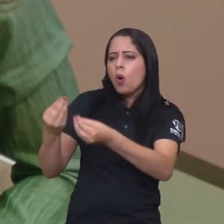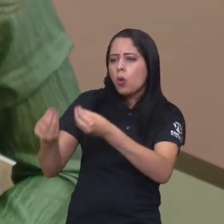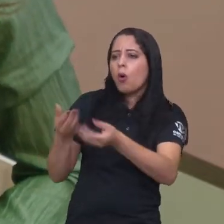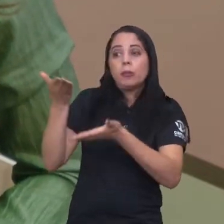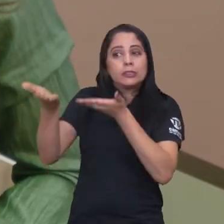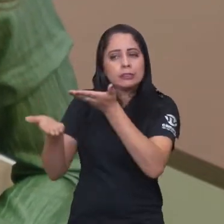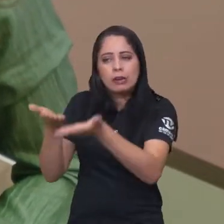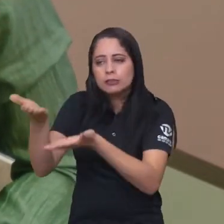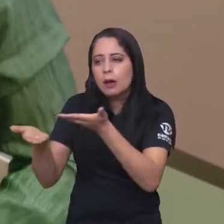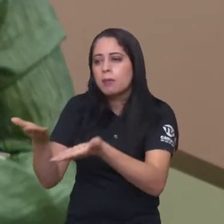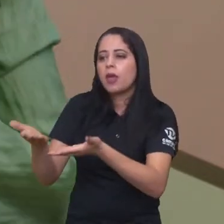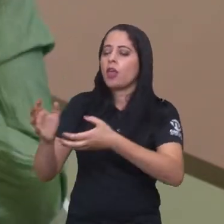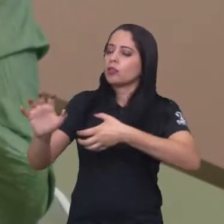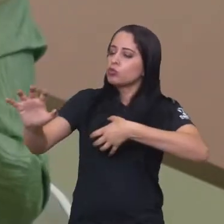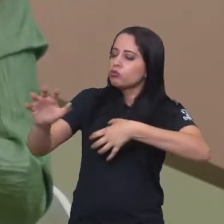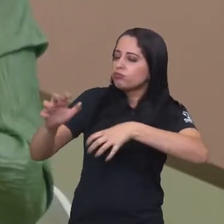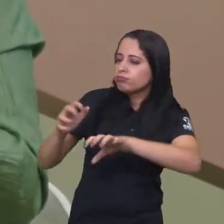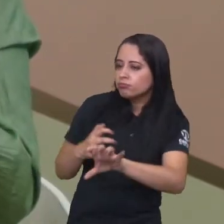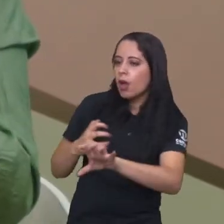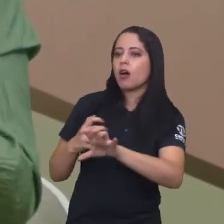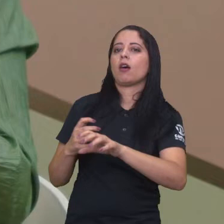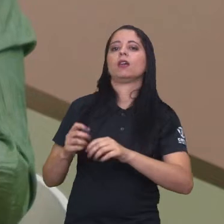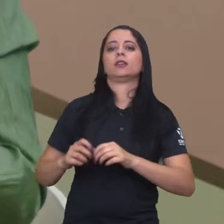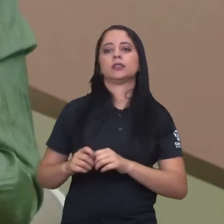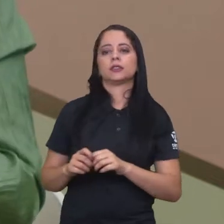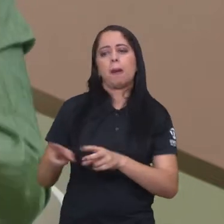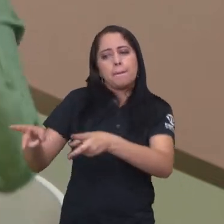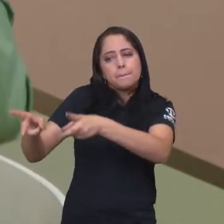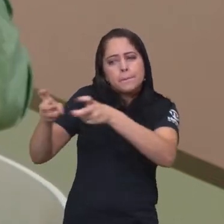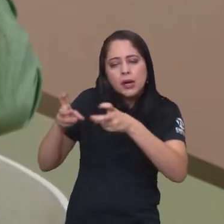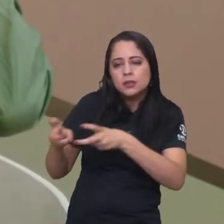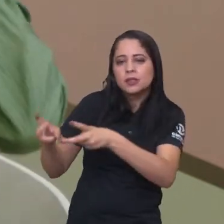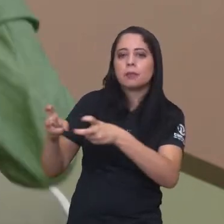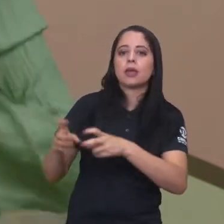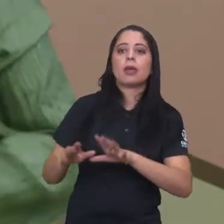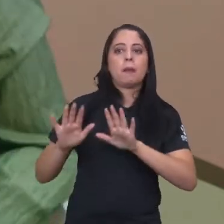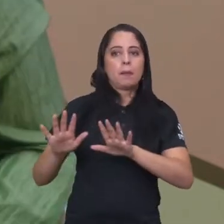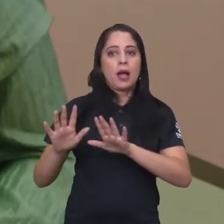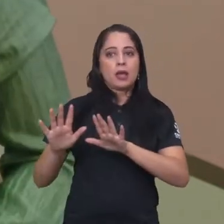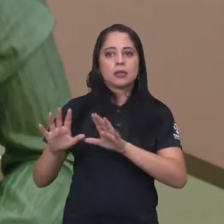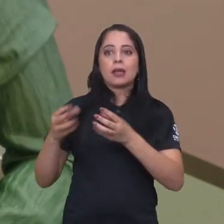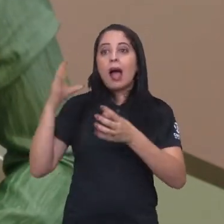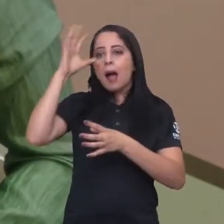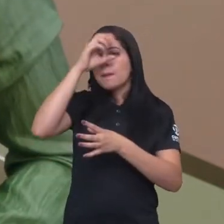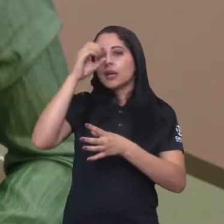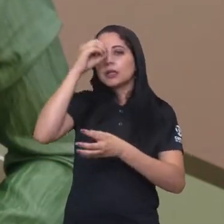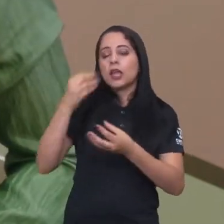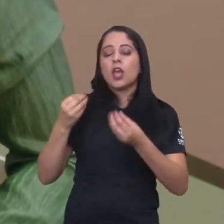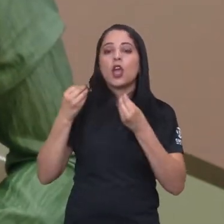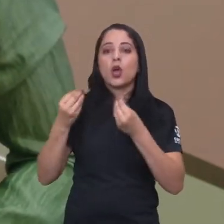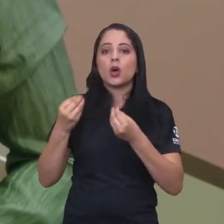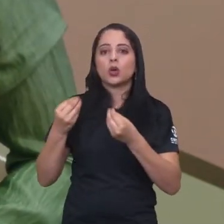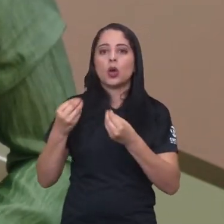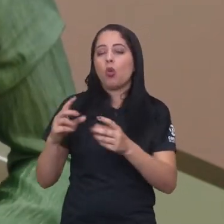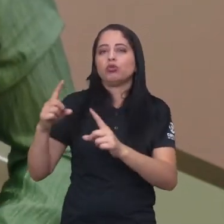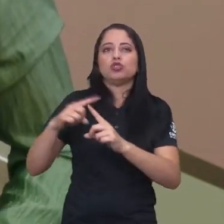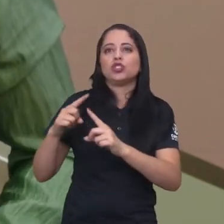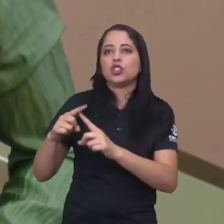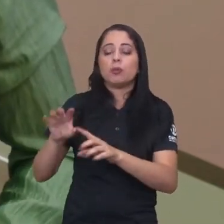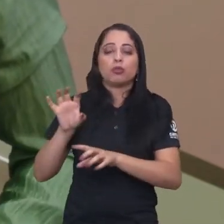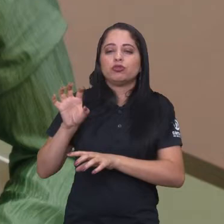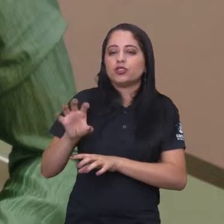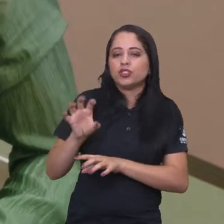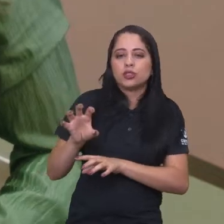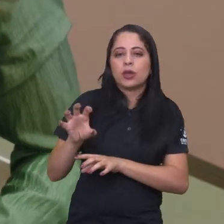inteligência emocional, aí daqui a pouco a gente vai entrar falando um pouco das habilidades da inteligência, mas é aprender a lidar com as emoções de uma